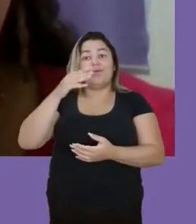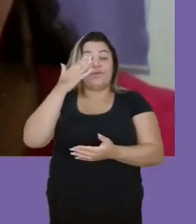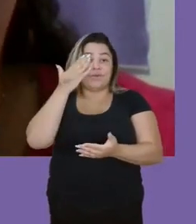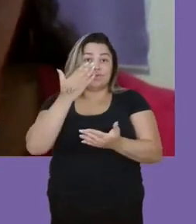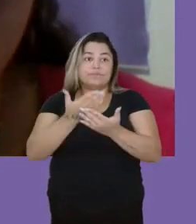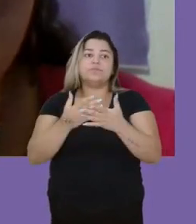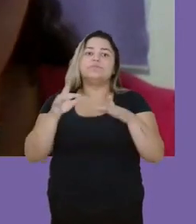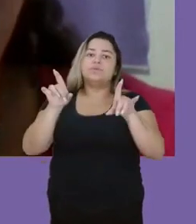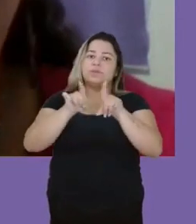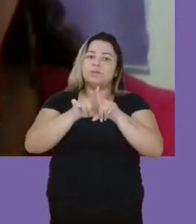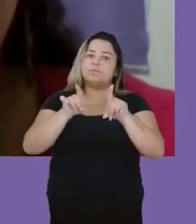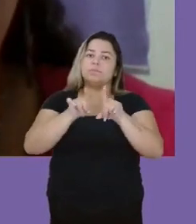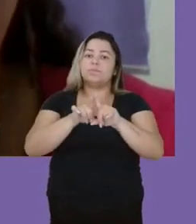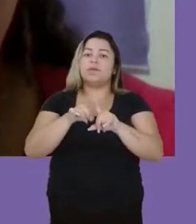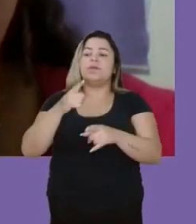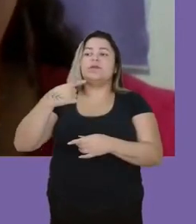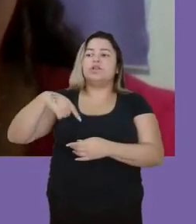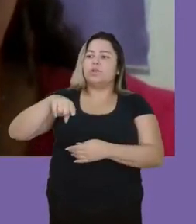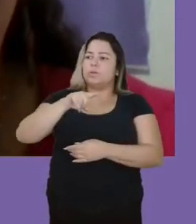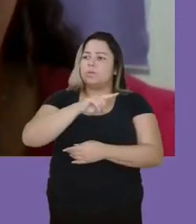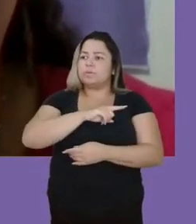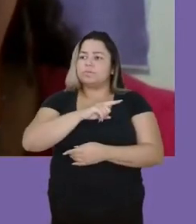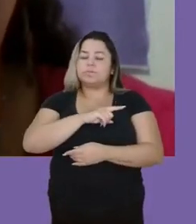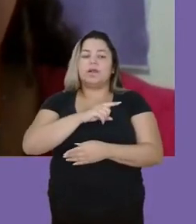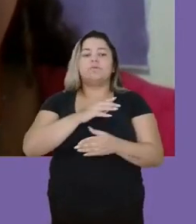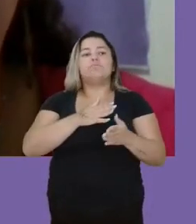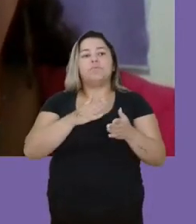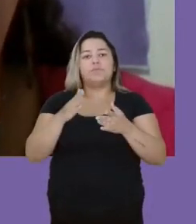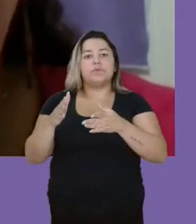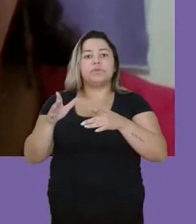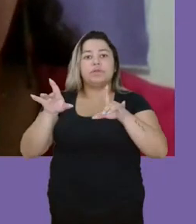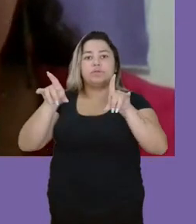também que a gente passe pelo processo